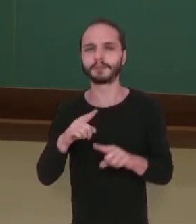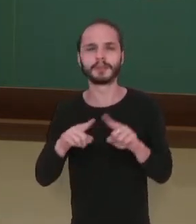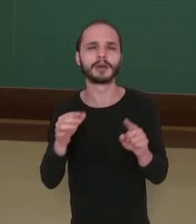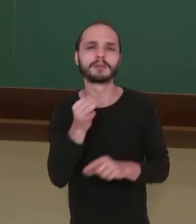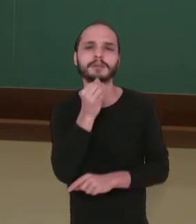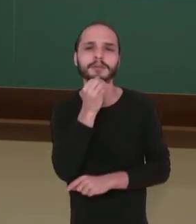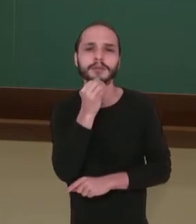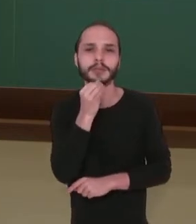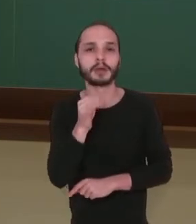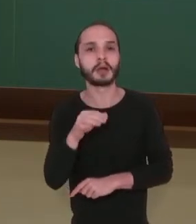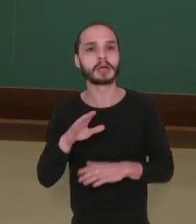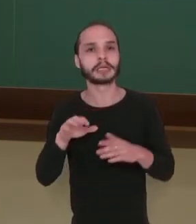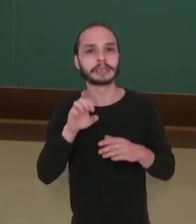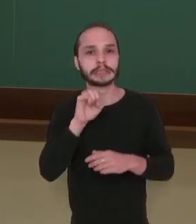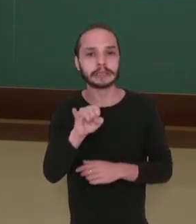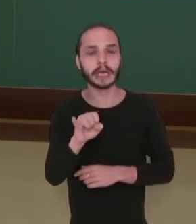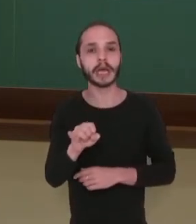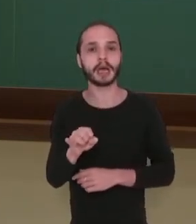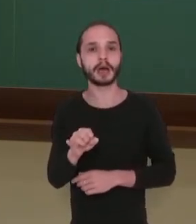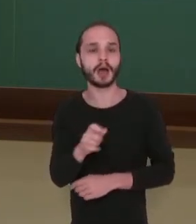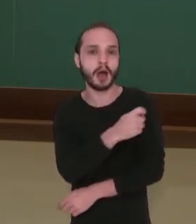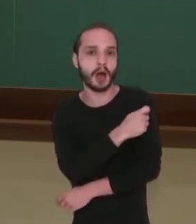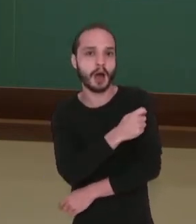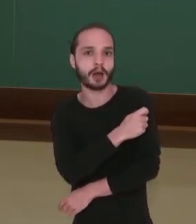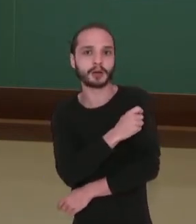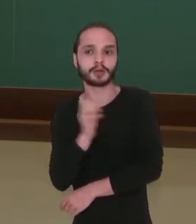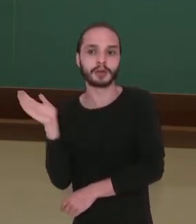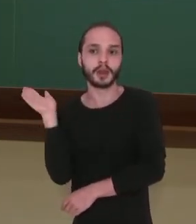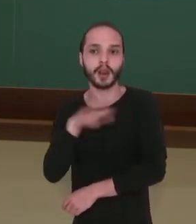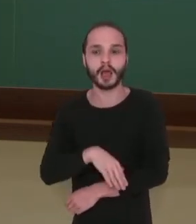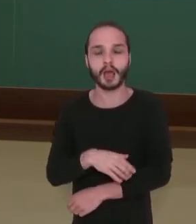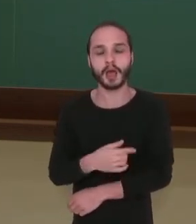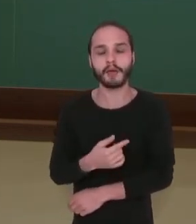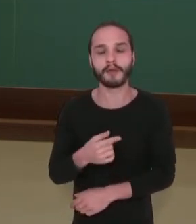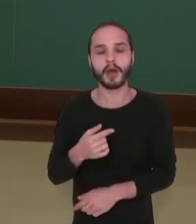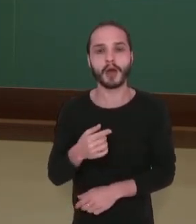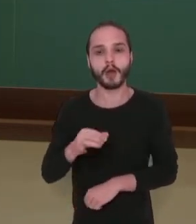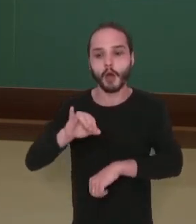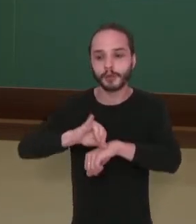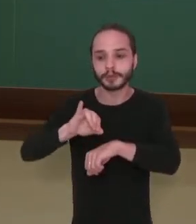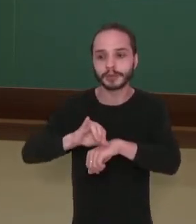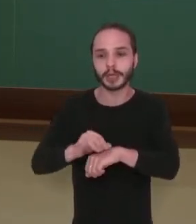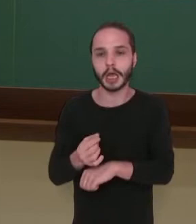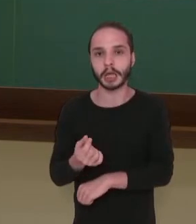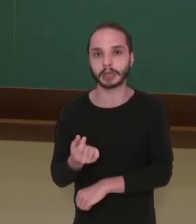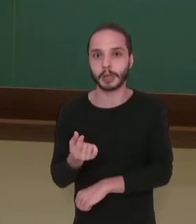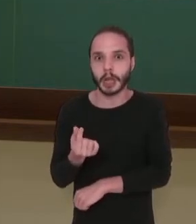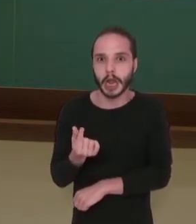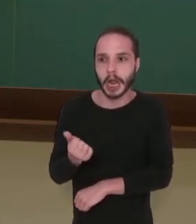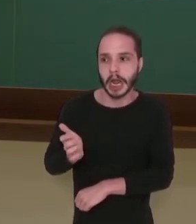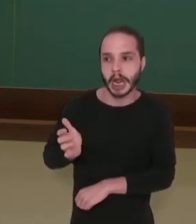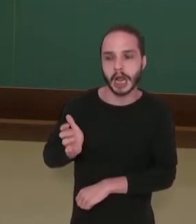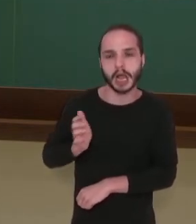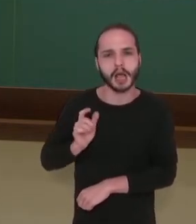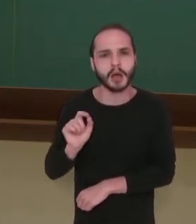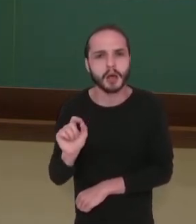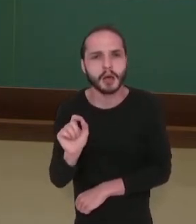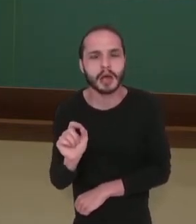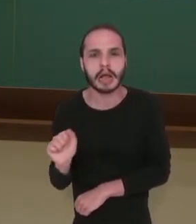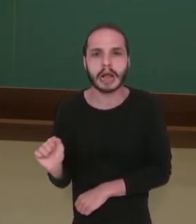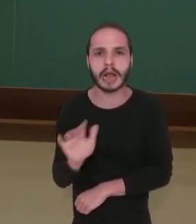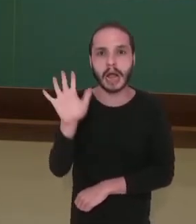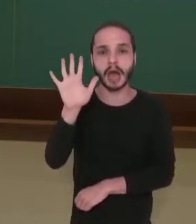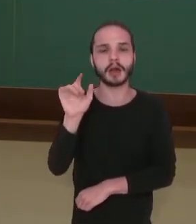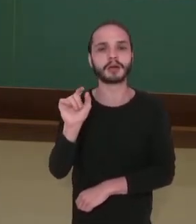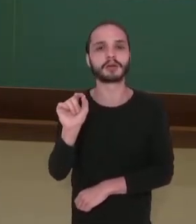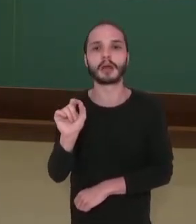coisa. Vai que o aluno leva algum objeto de valor para o colégio e esse objeto desaparece. De quem que é a responsabilidade por isso?